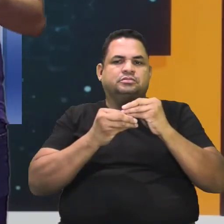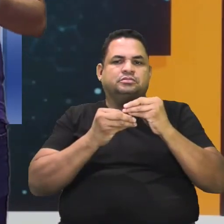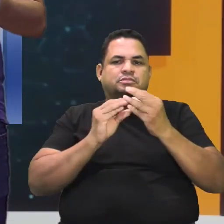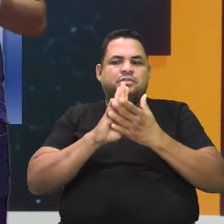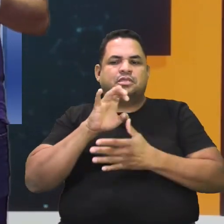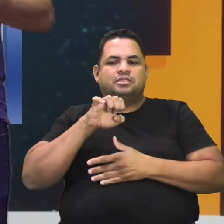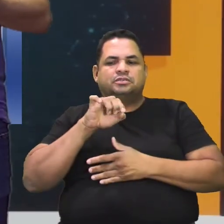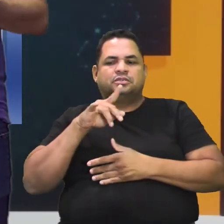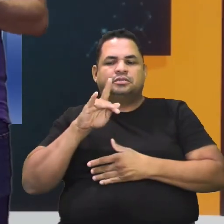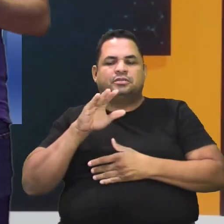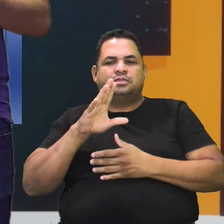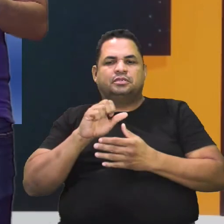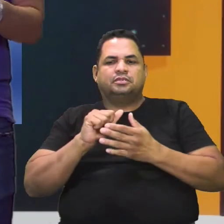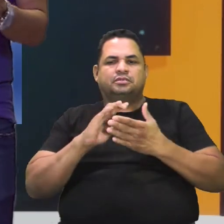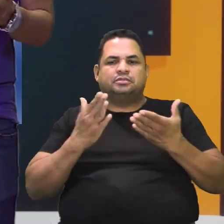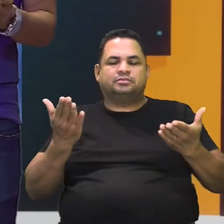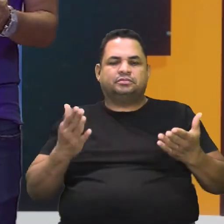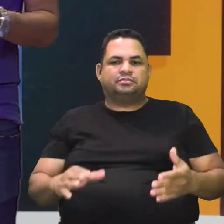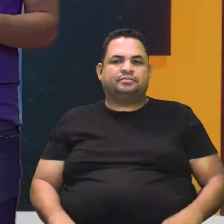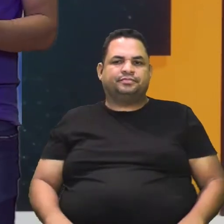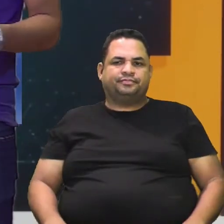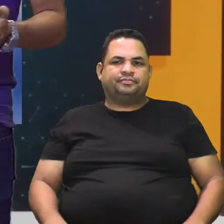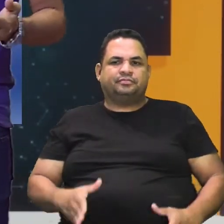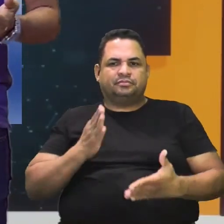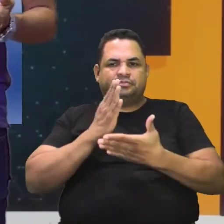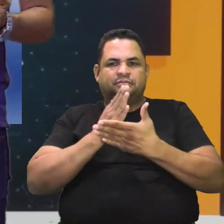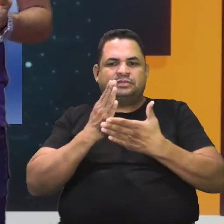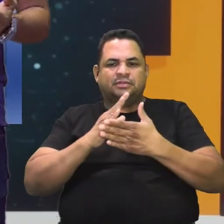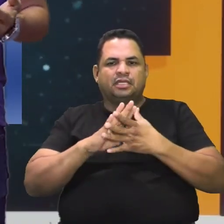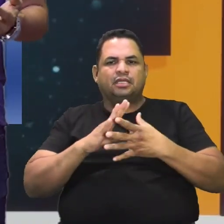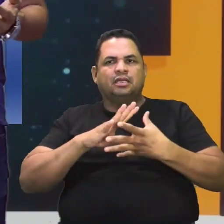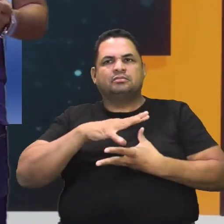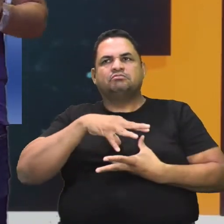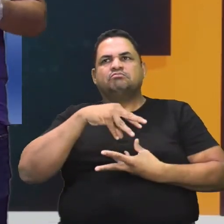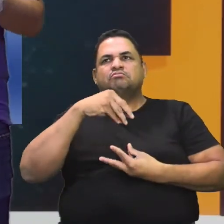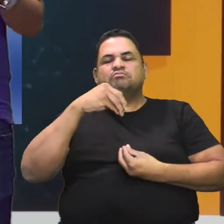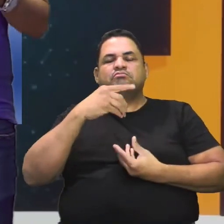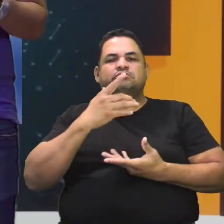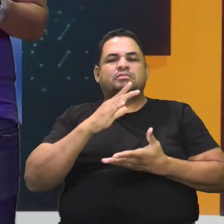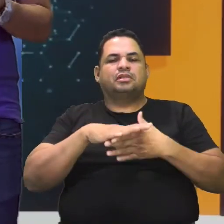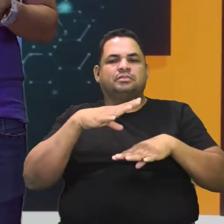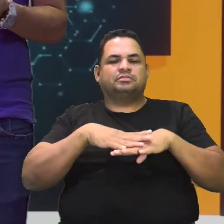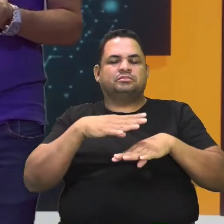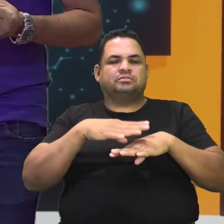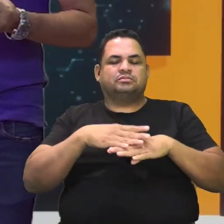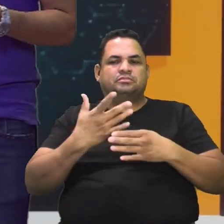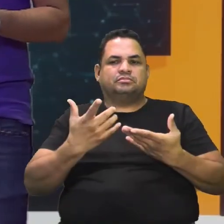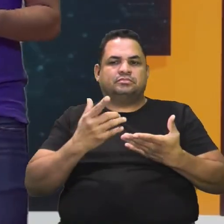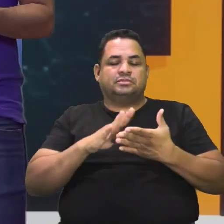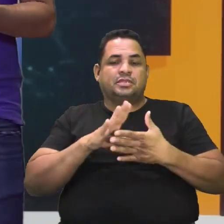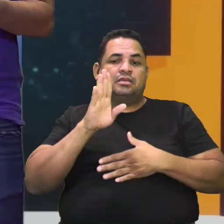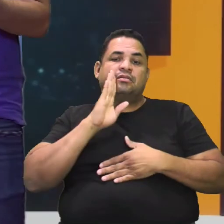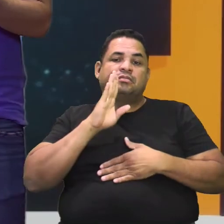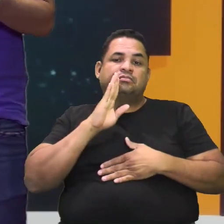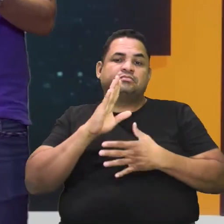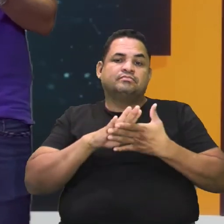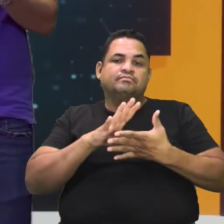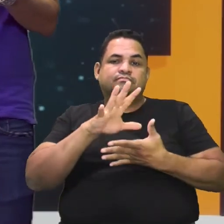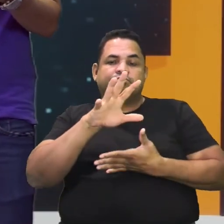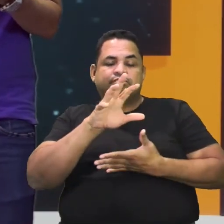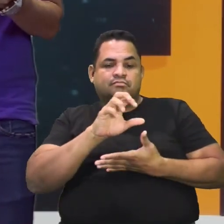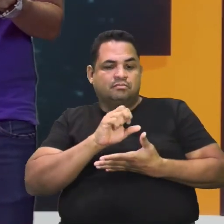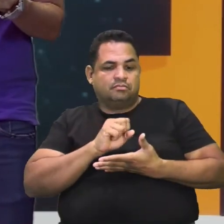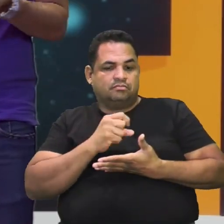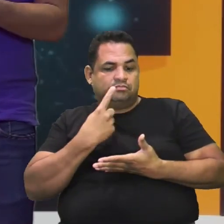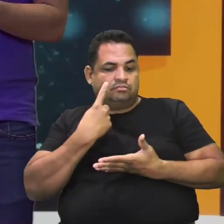a álgebra. Aí você imagina, a álgebra é a parte abstrata da matemática. Então, só que aqui eu até acho legal porque assim, eu pego